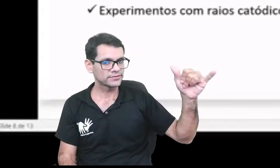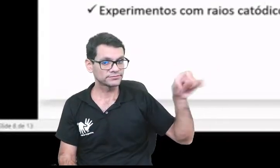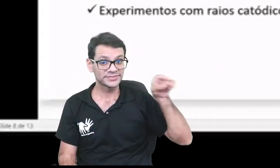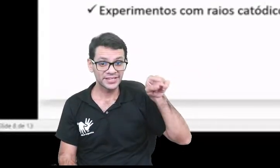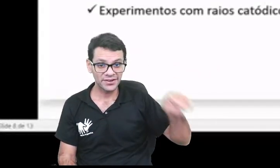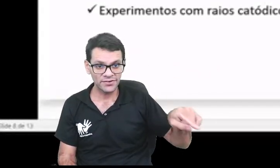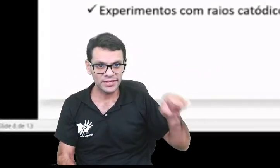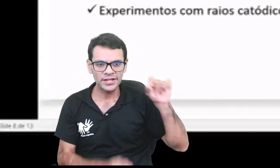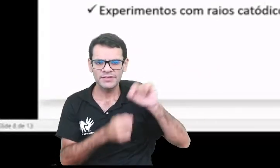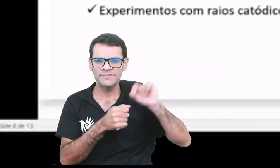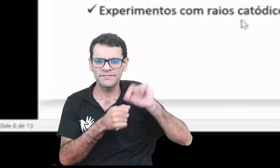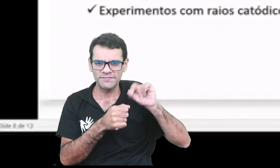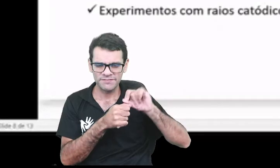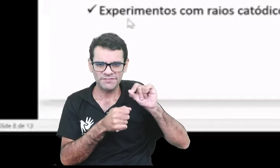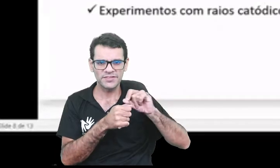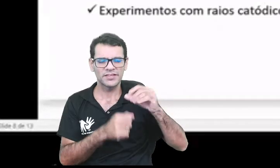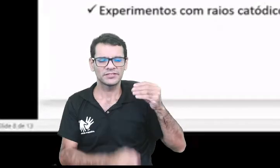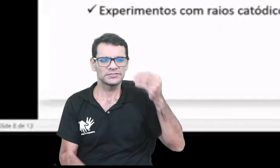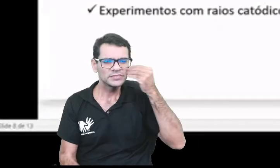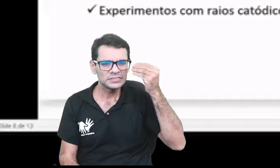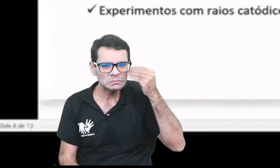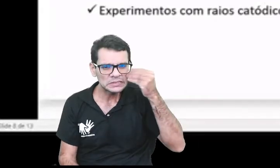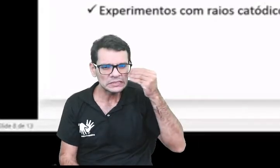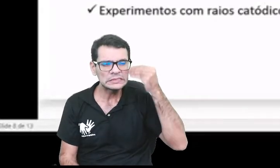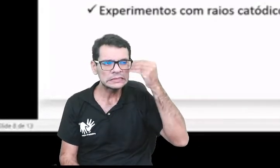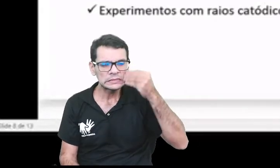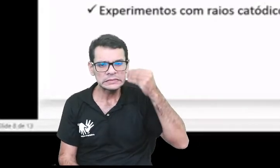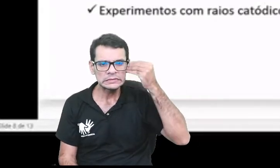raios catódicos, nessa época já se conhecia.